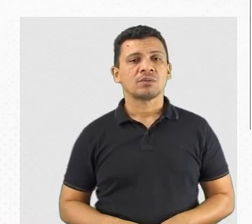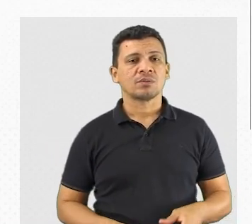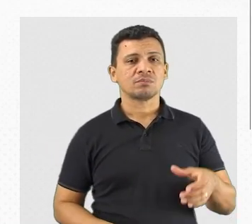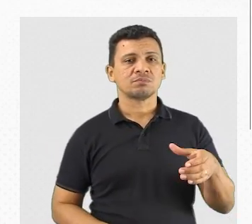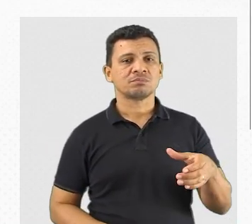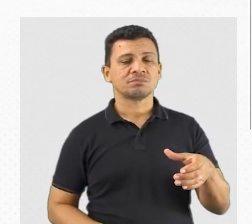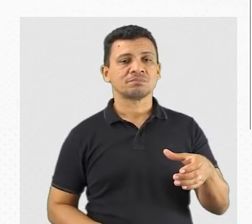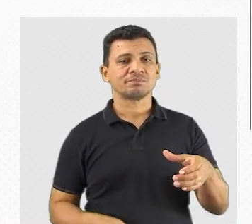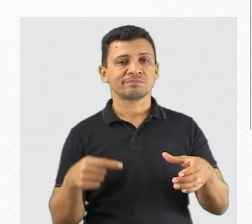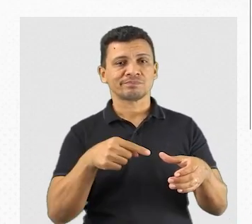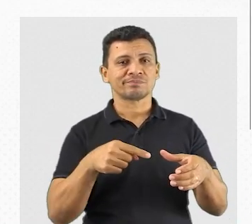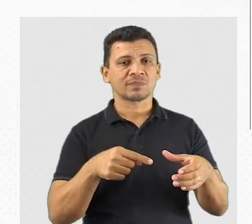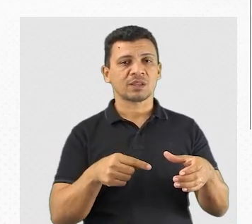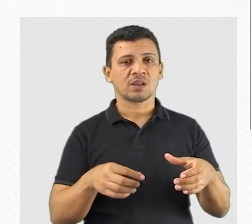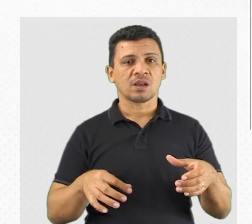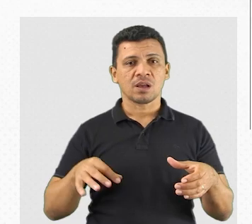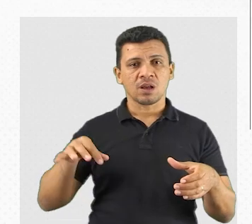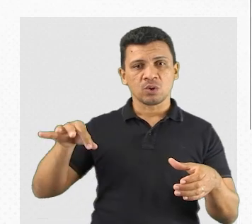ó. Vamos ver como é que fica.